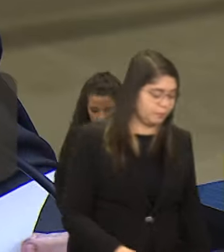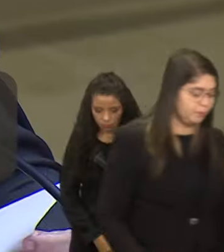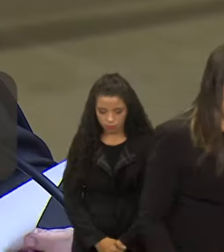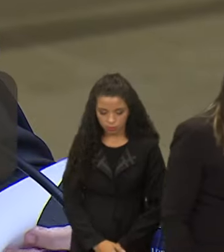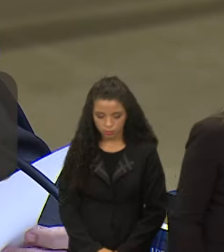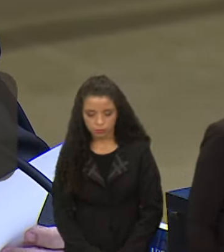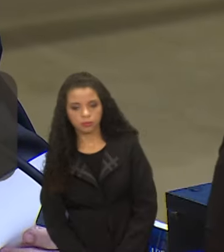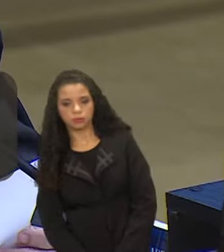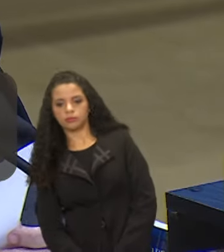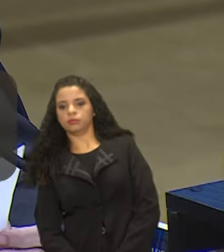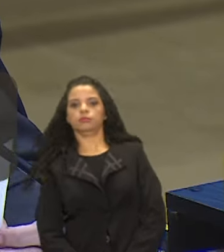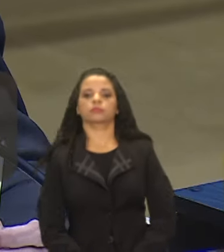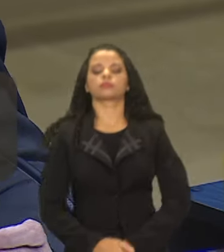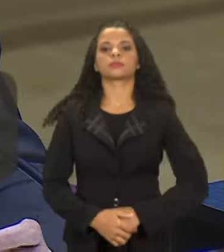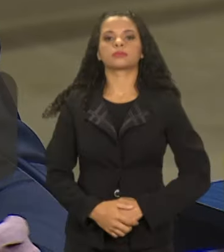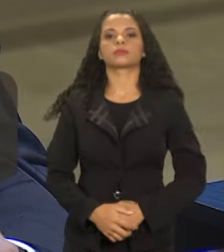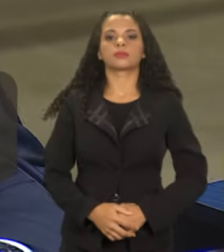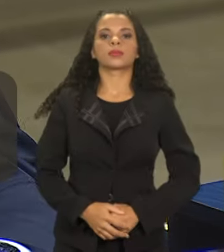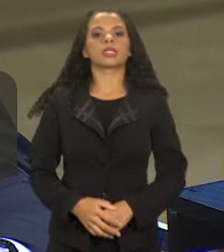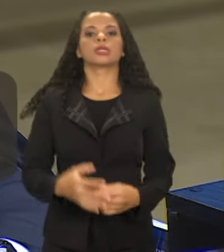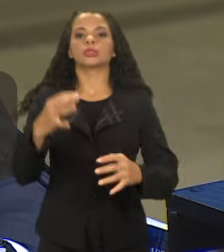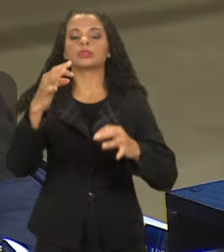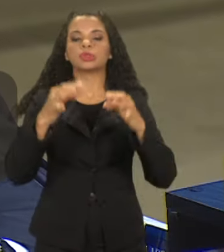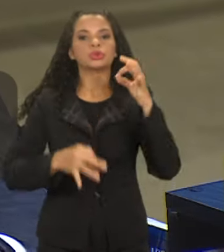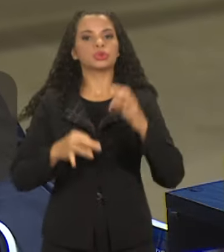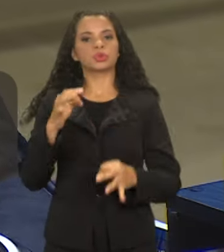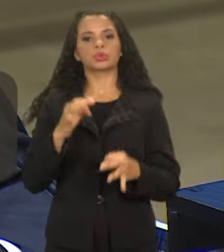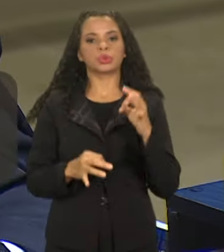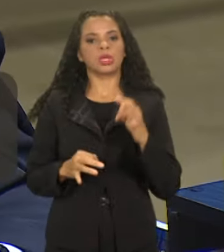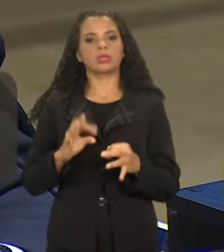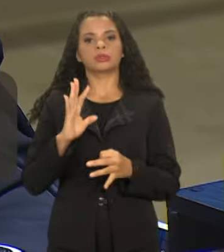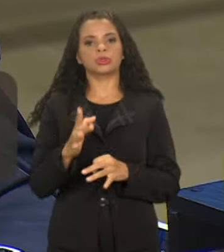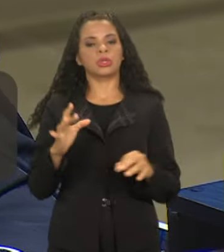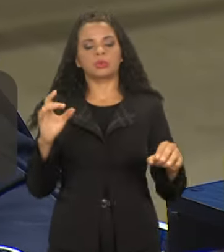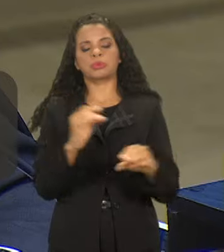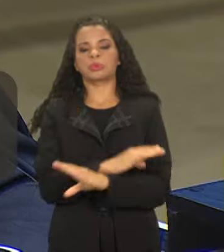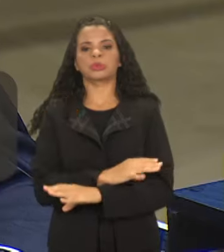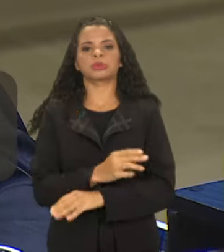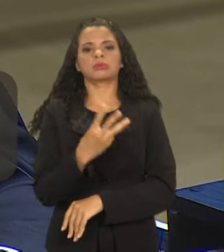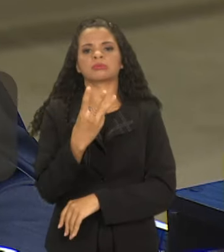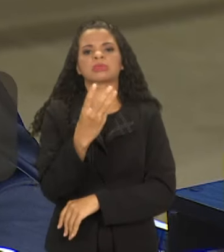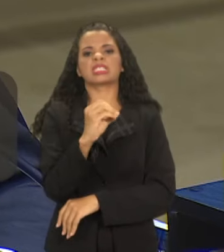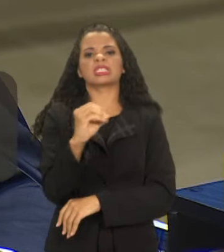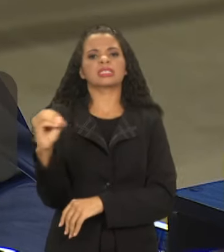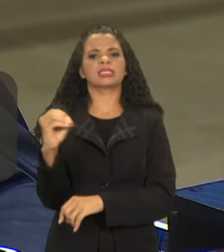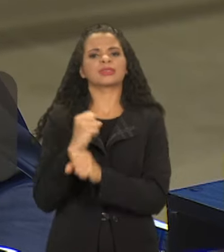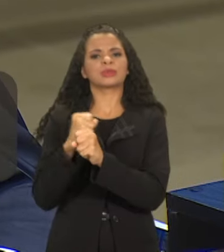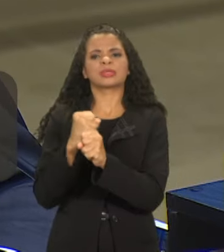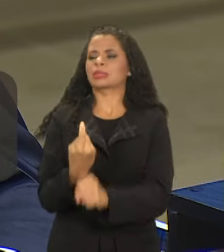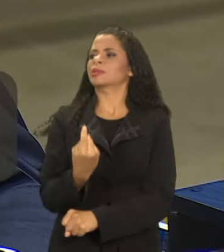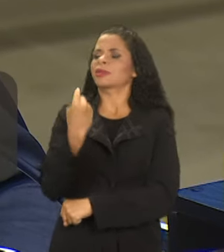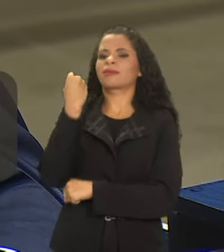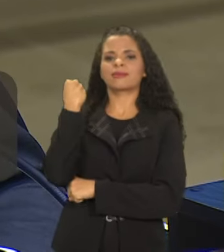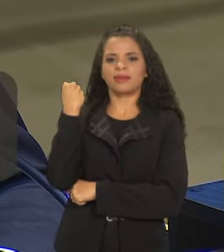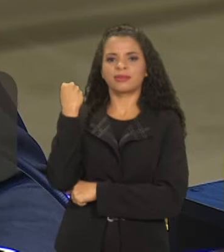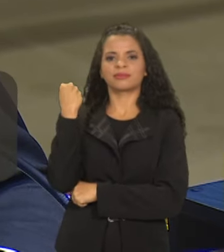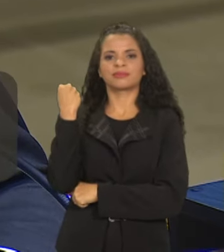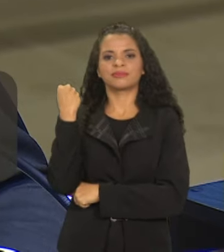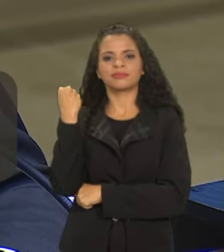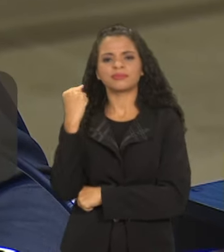controvérsia. O ministro Fachin, que julgavam superadas há uns 300 anos atrás, mas que